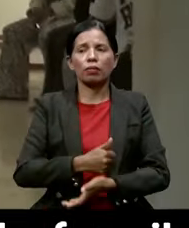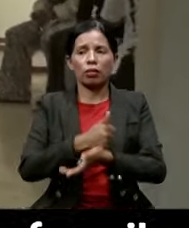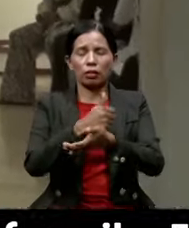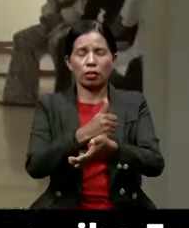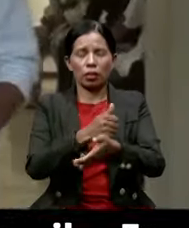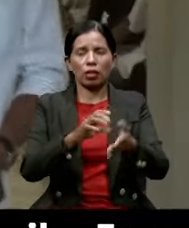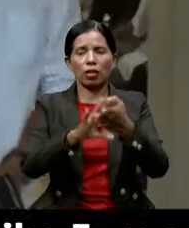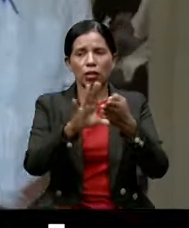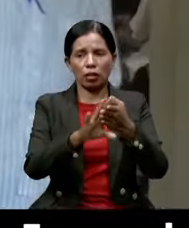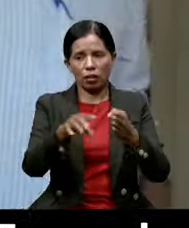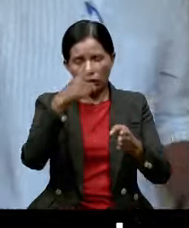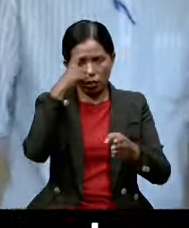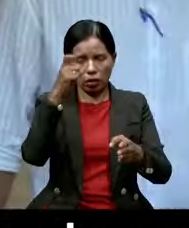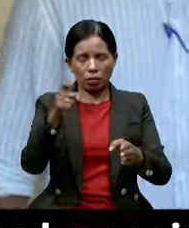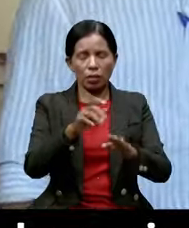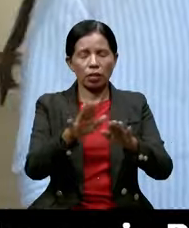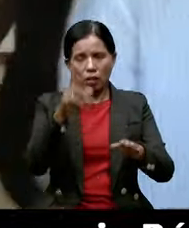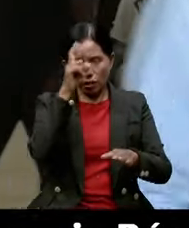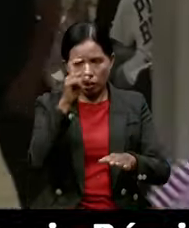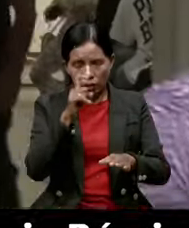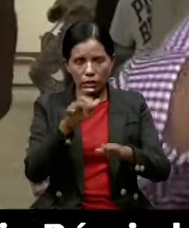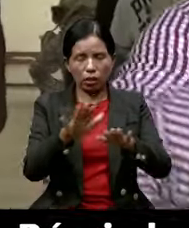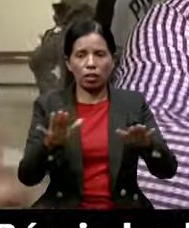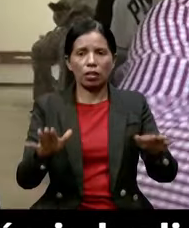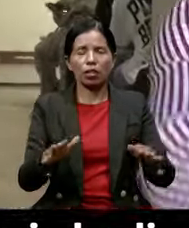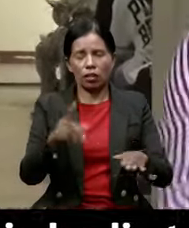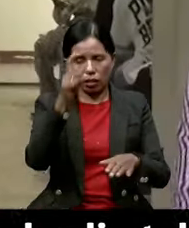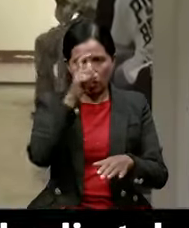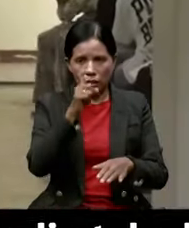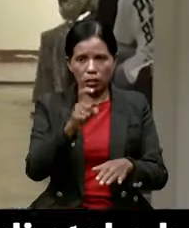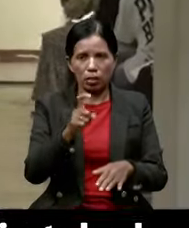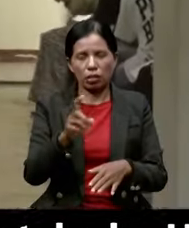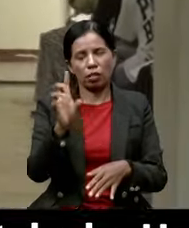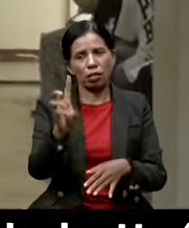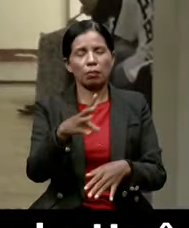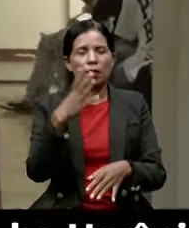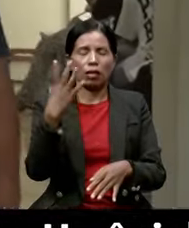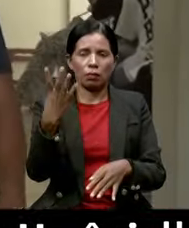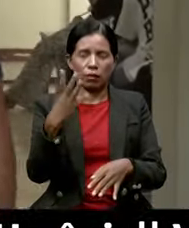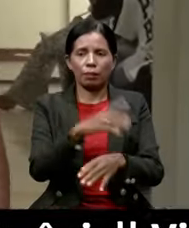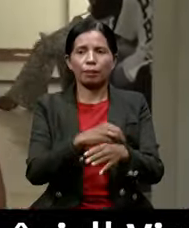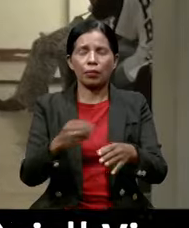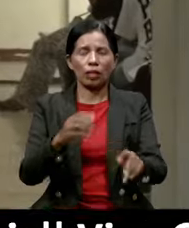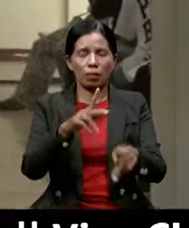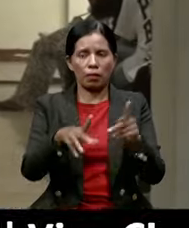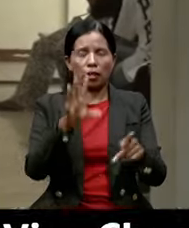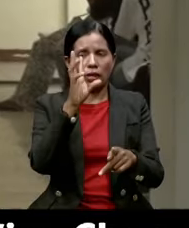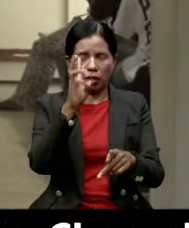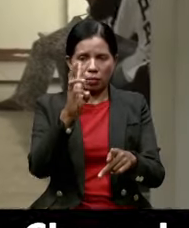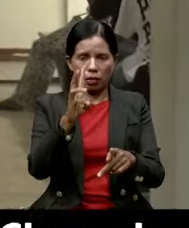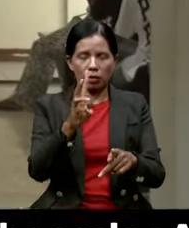requerimento banheiro, tamo por razão, tamo lá barguido. Sem minoridade, então o rima liberta que eles primeiro que das e arguido nain nema ko o